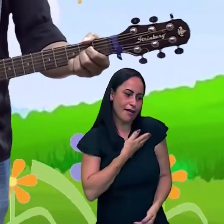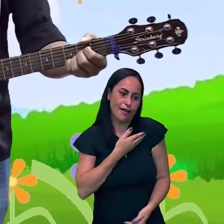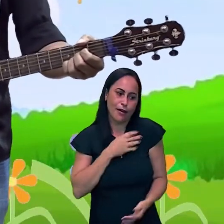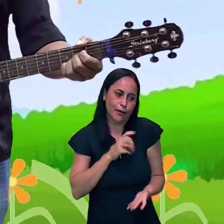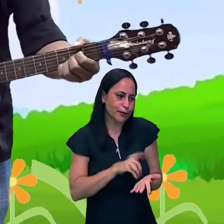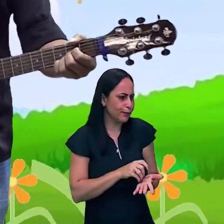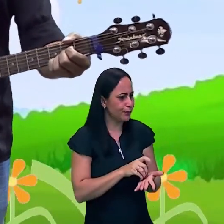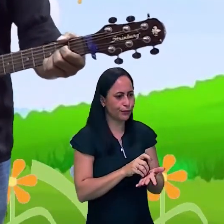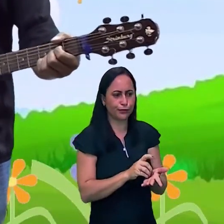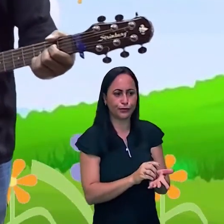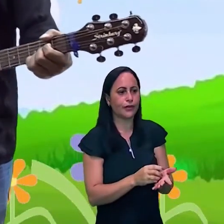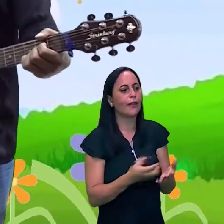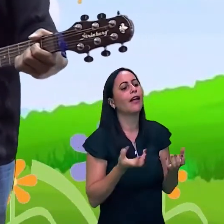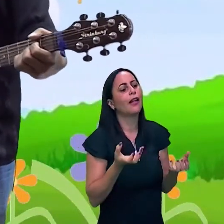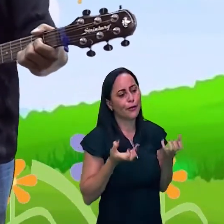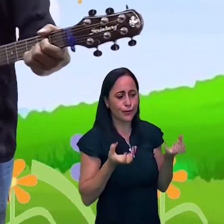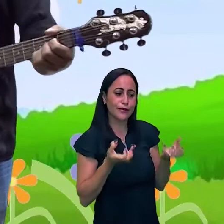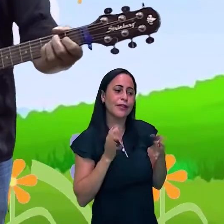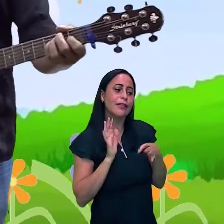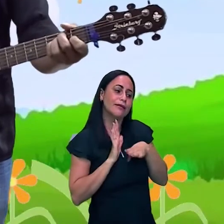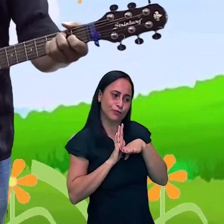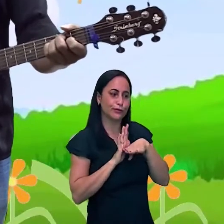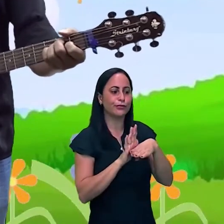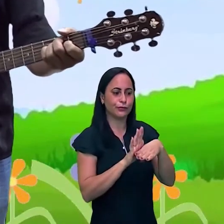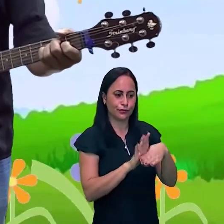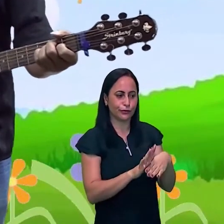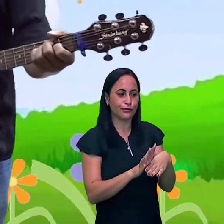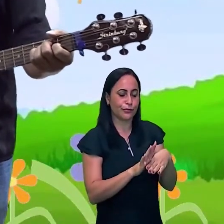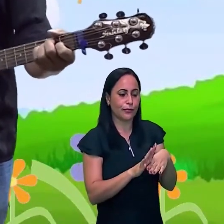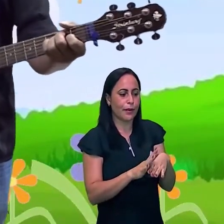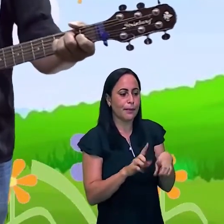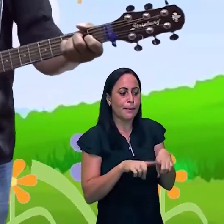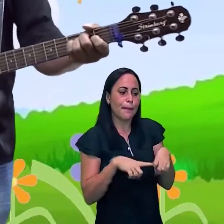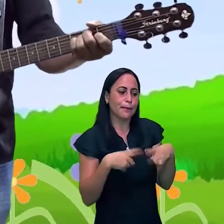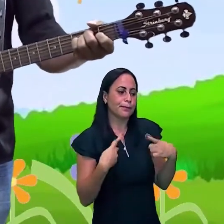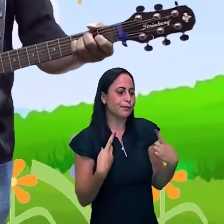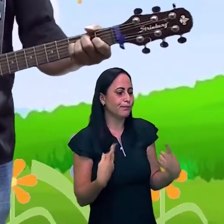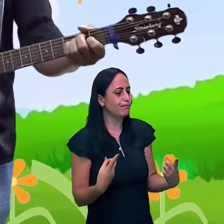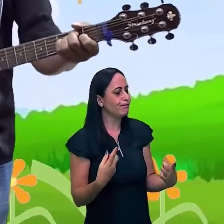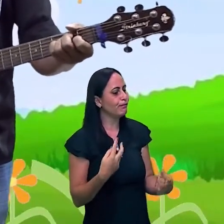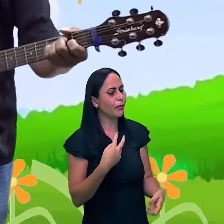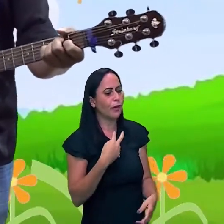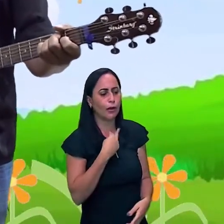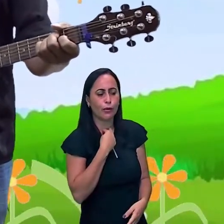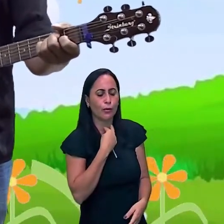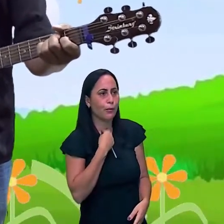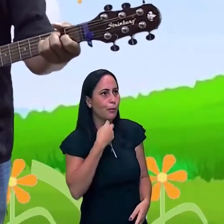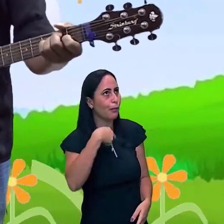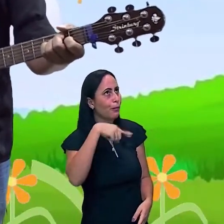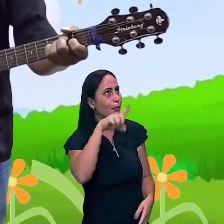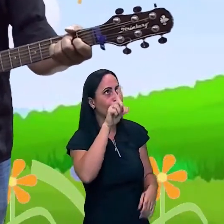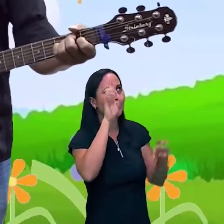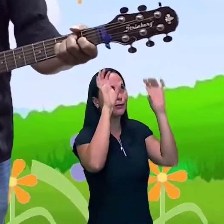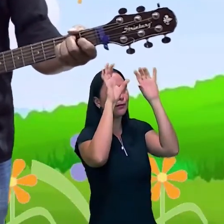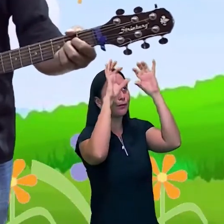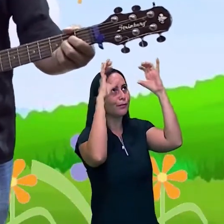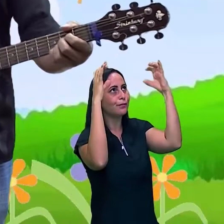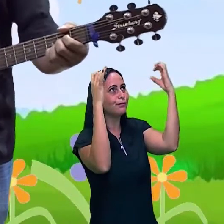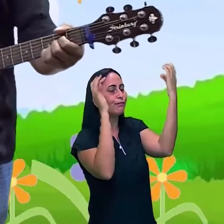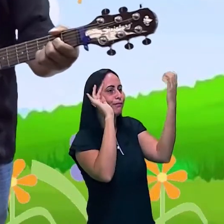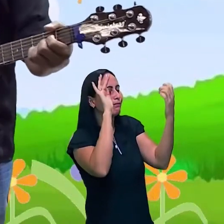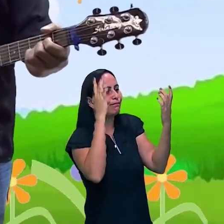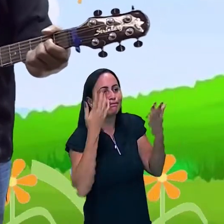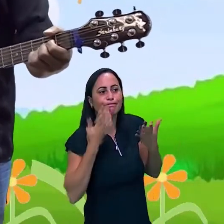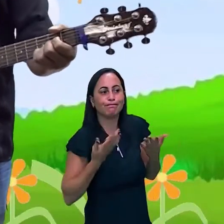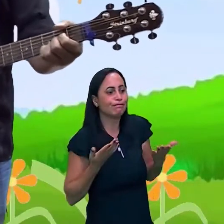Amiga lagarta, gostaria de ajudar, mas nunca pude no céu